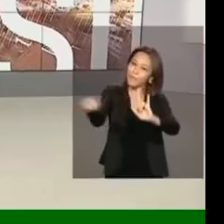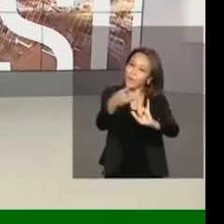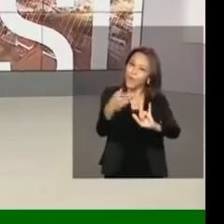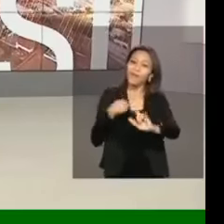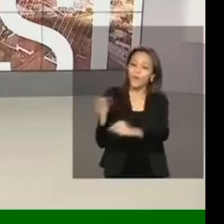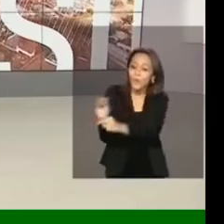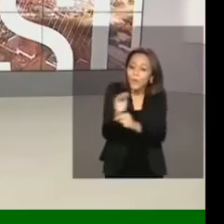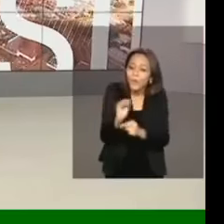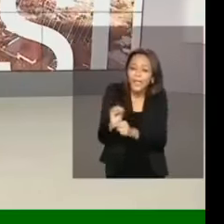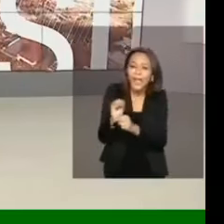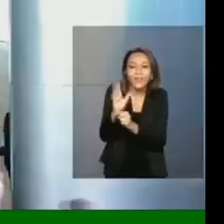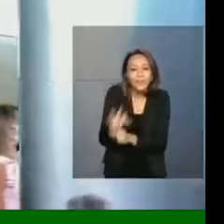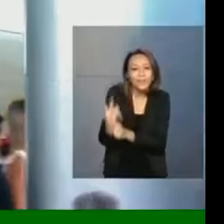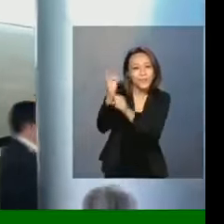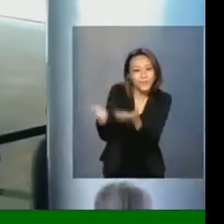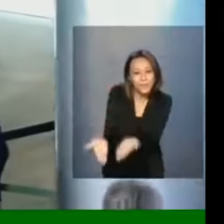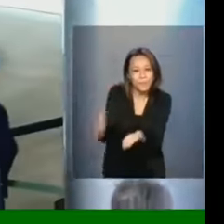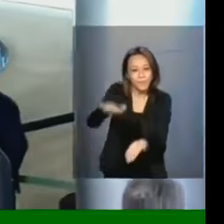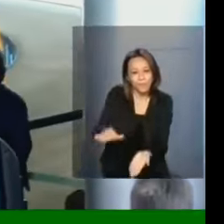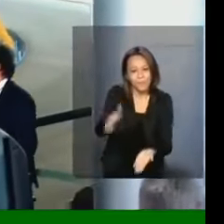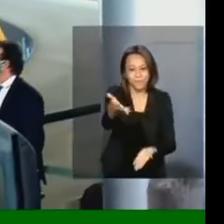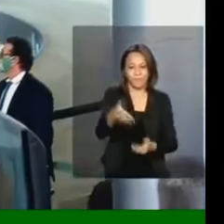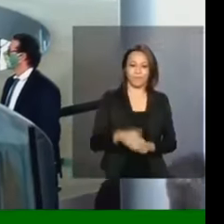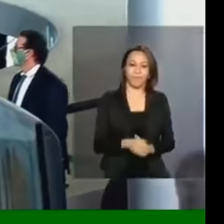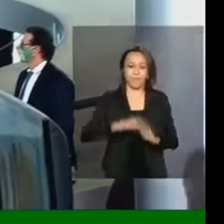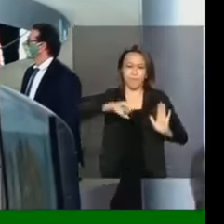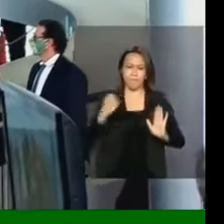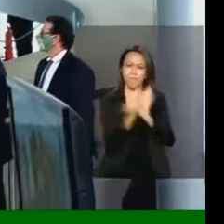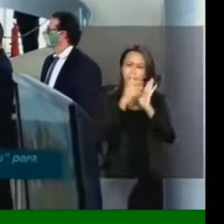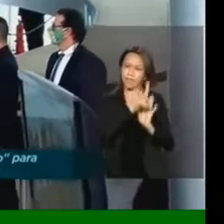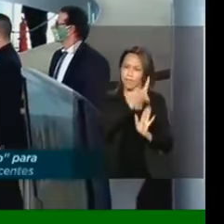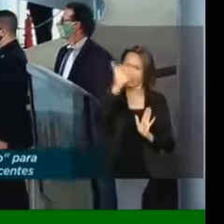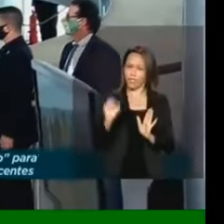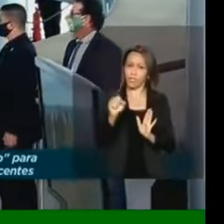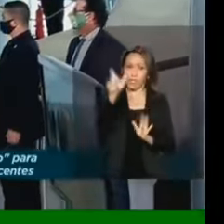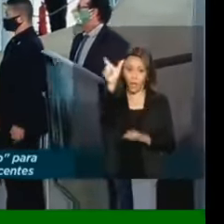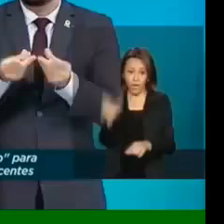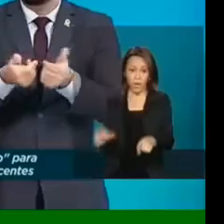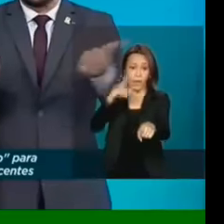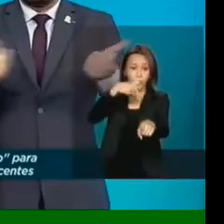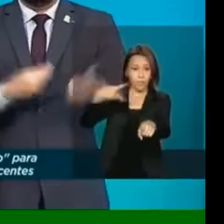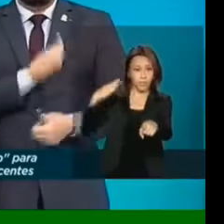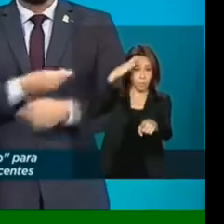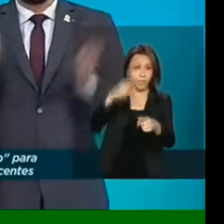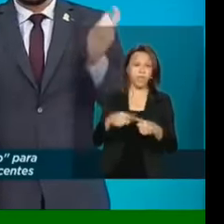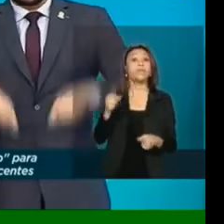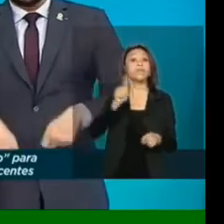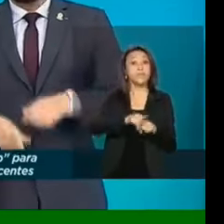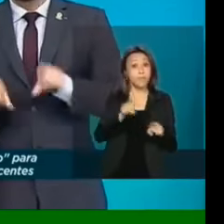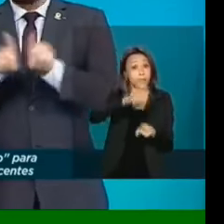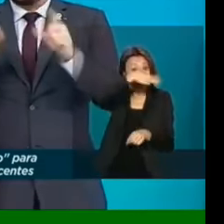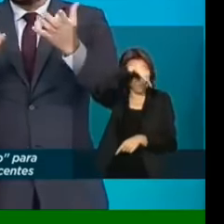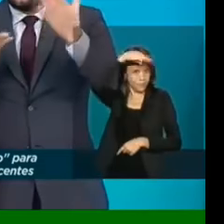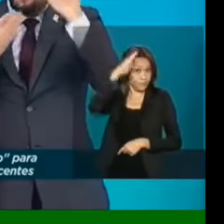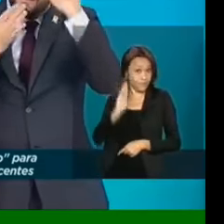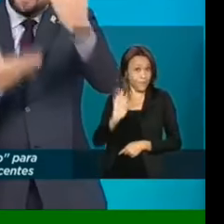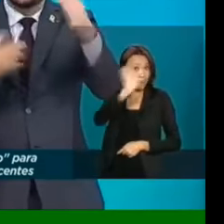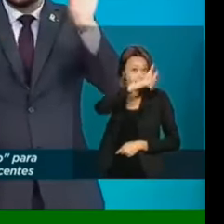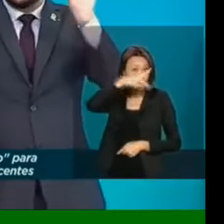Apadrinhe um Futuro. Para marcar a data, o presidente Jair Bolsonaro e a primeira-dama e presidente